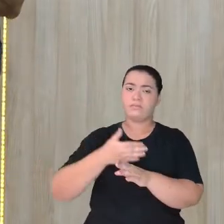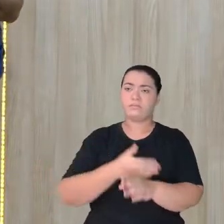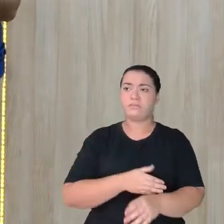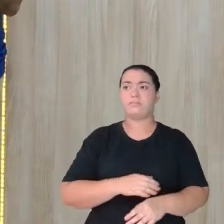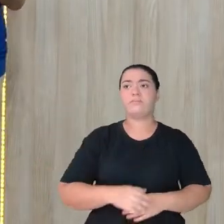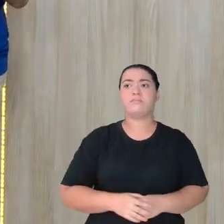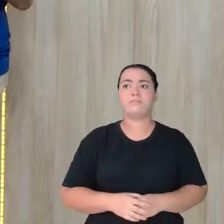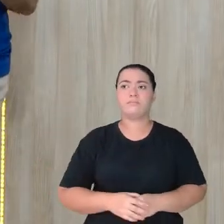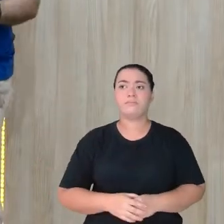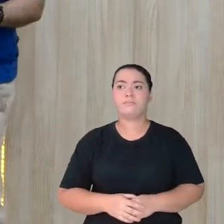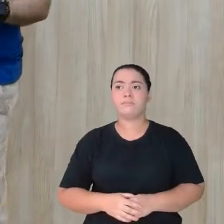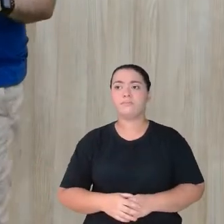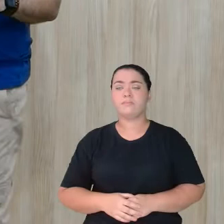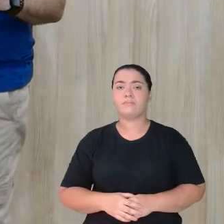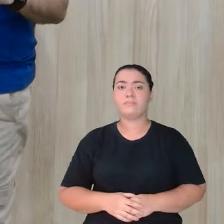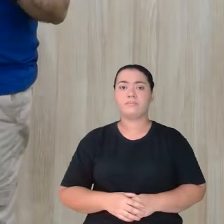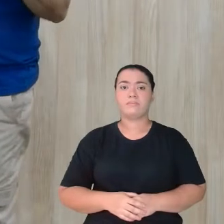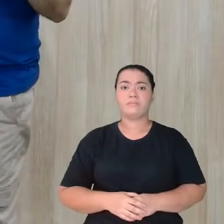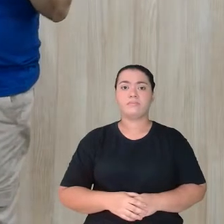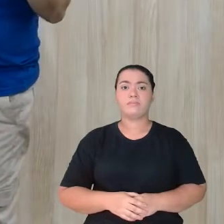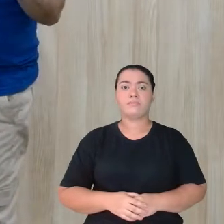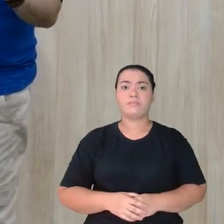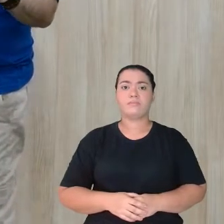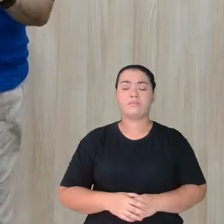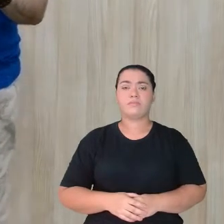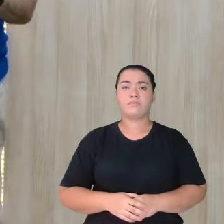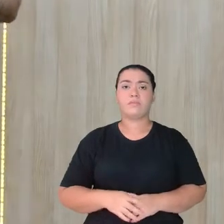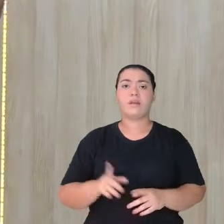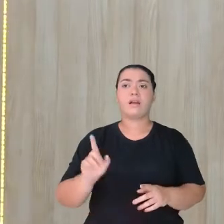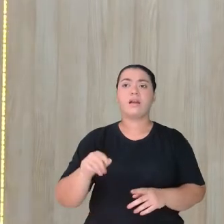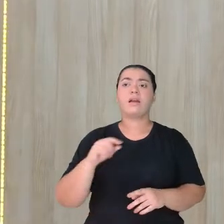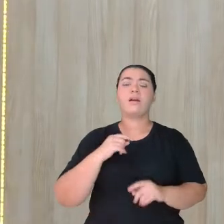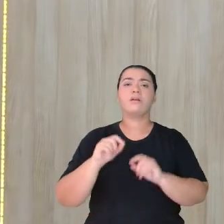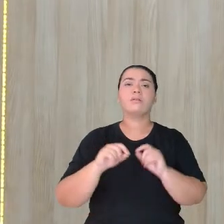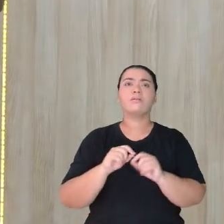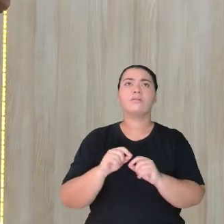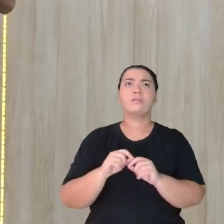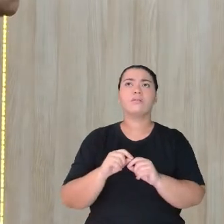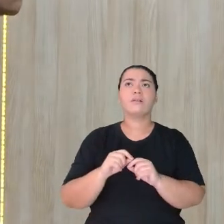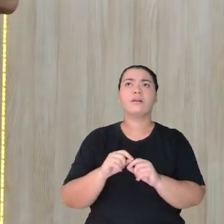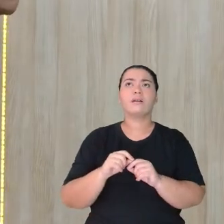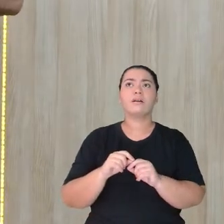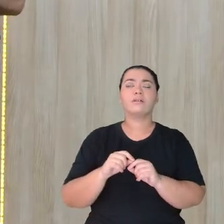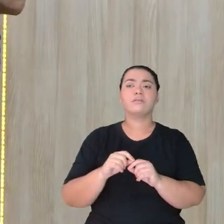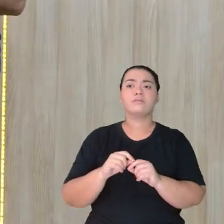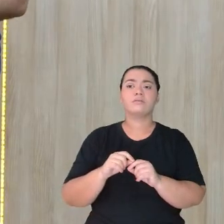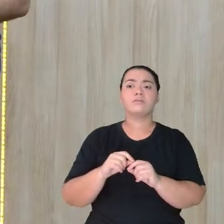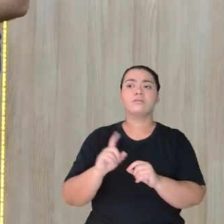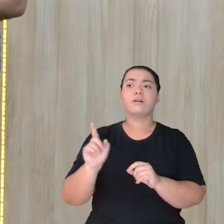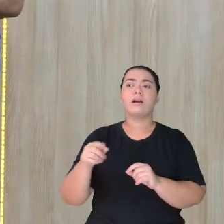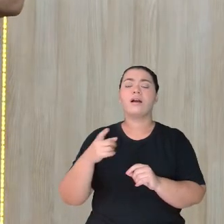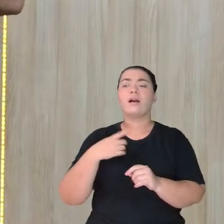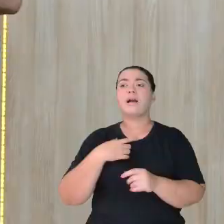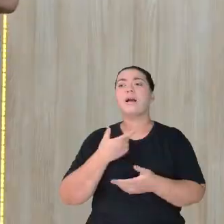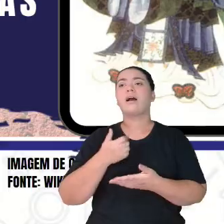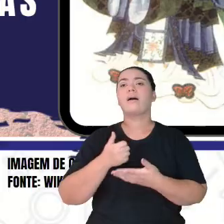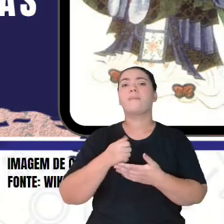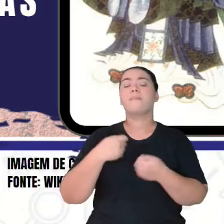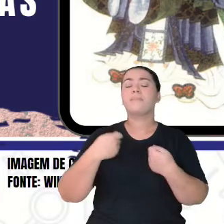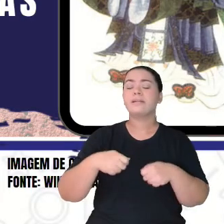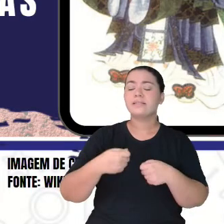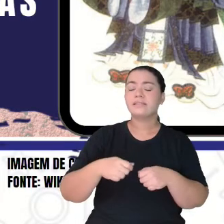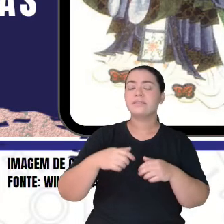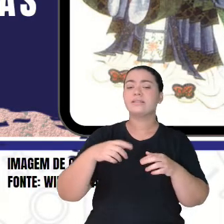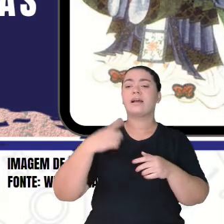daí do confucionismo, né? Assim, além da questão do apego à tradição e obediência.